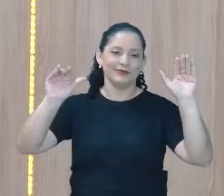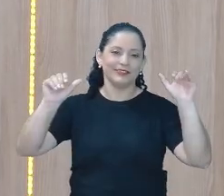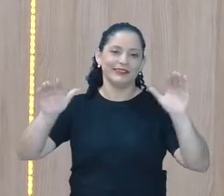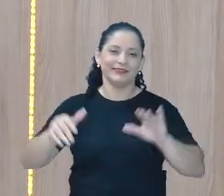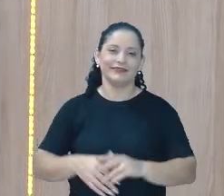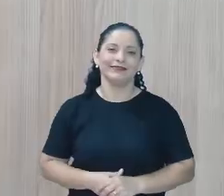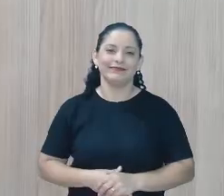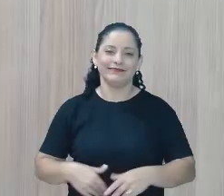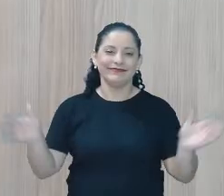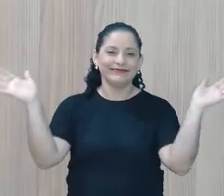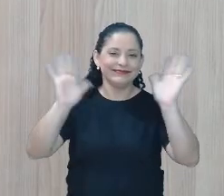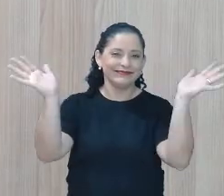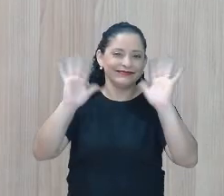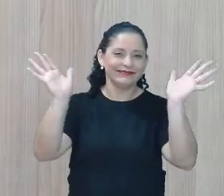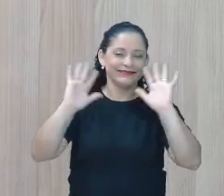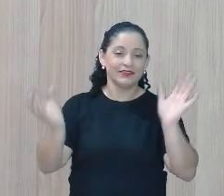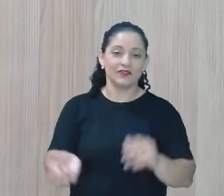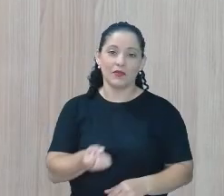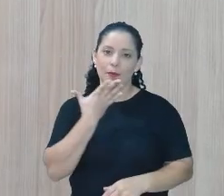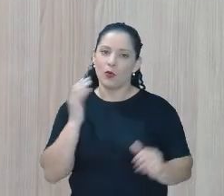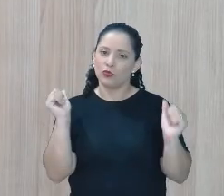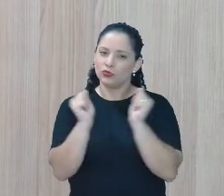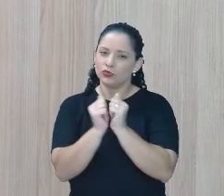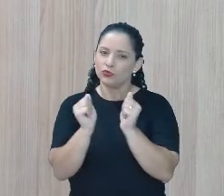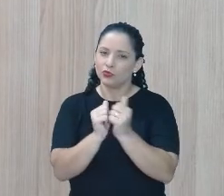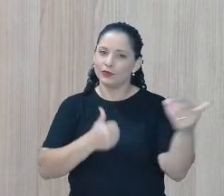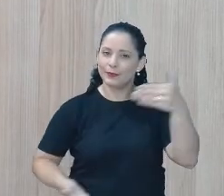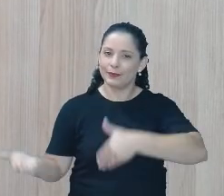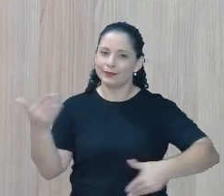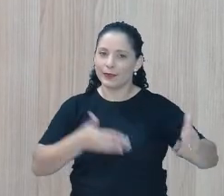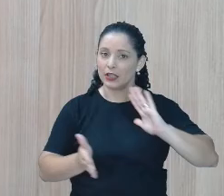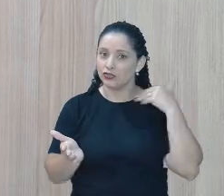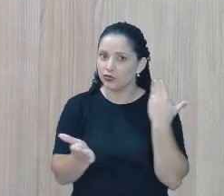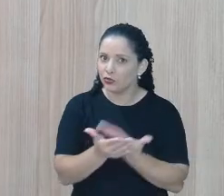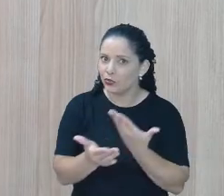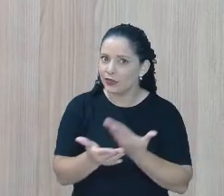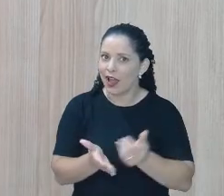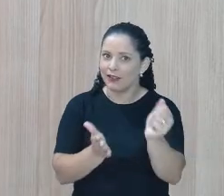vocês também. Tchau, tchau, pessoal. Foi muito bom estar aqui com vocês.